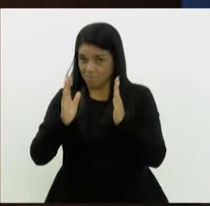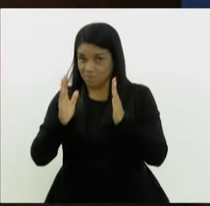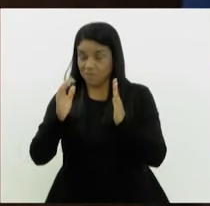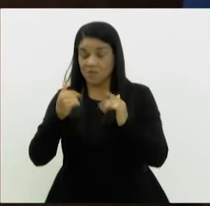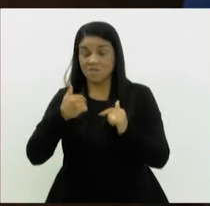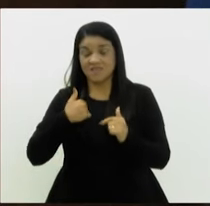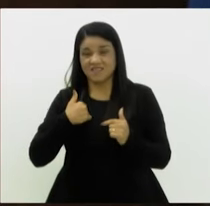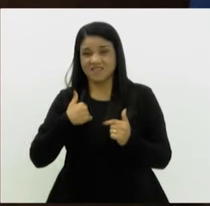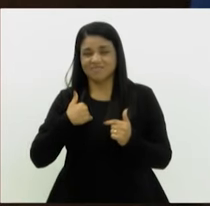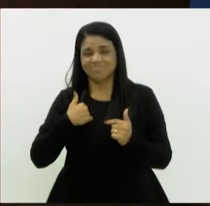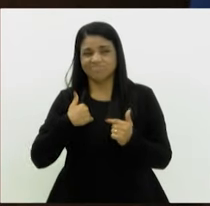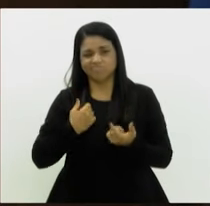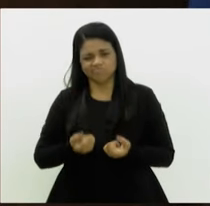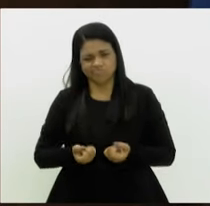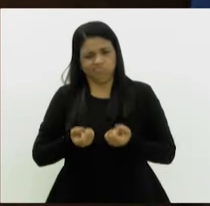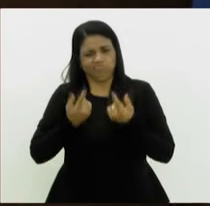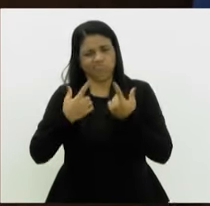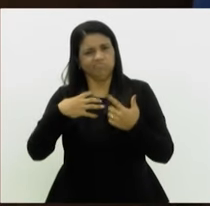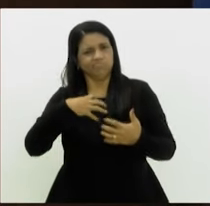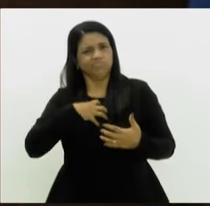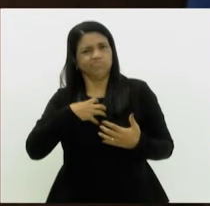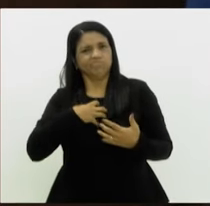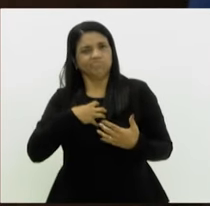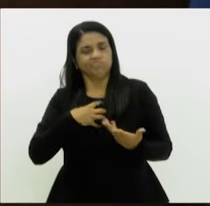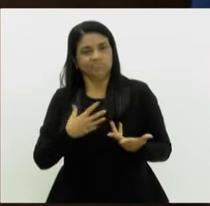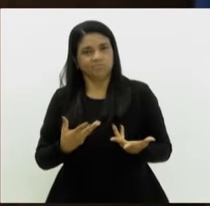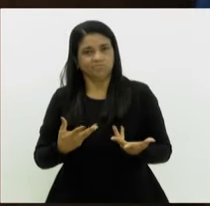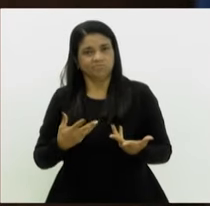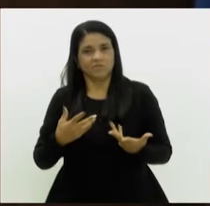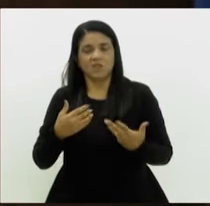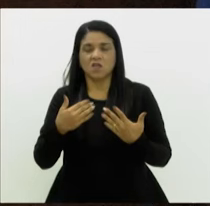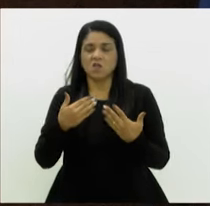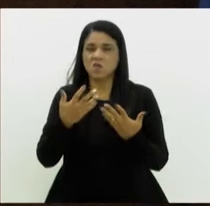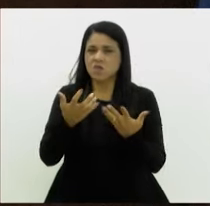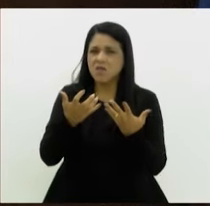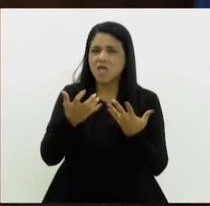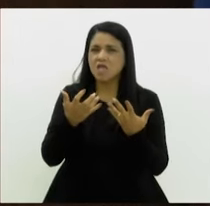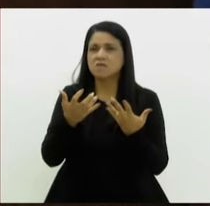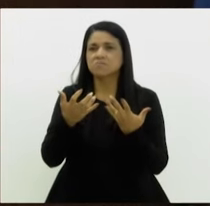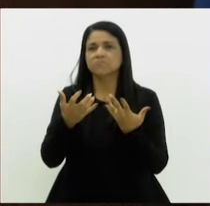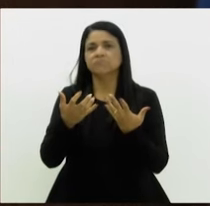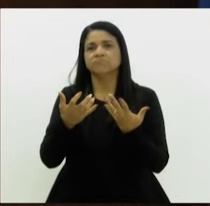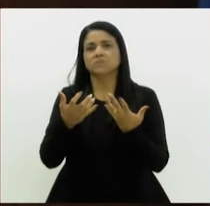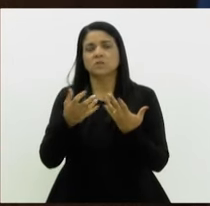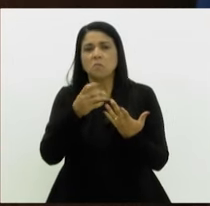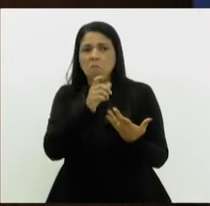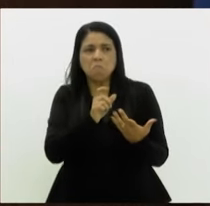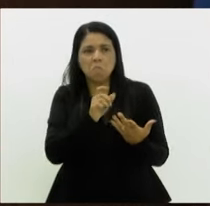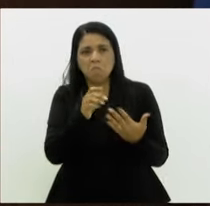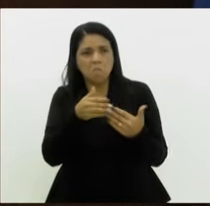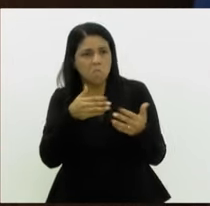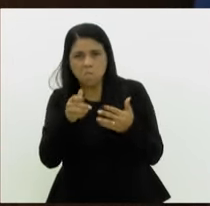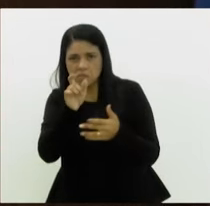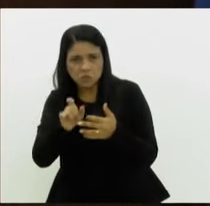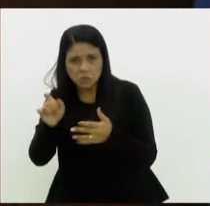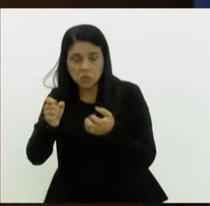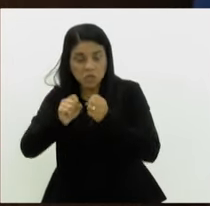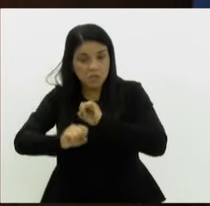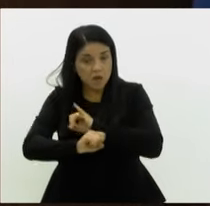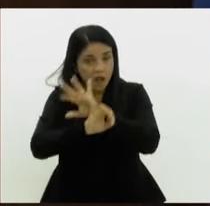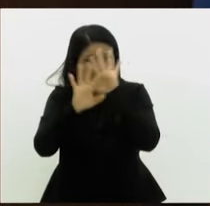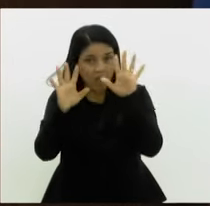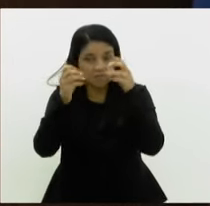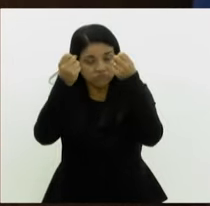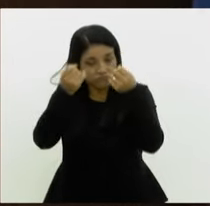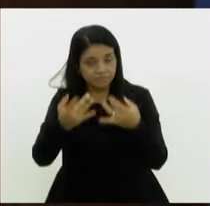causou estranheza. Então, eu queria, por gentileza, que alguém pudesse nos esclarecer se essa possibilidade de contratação